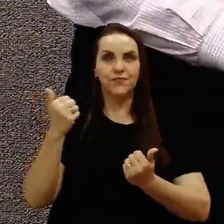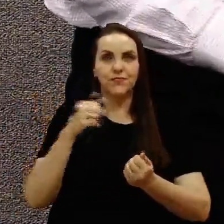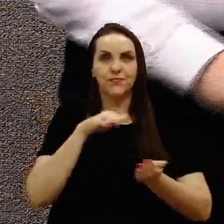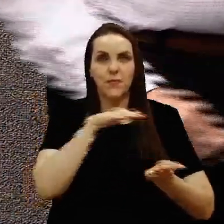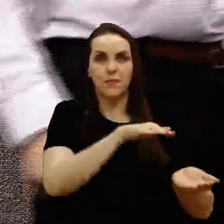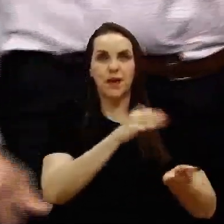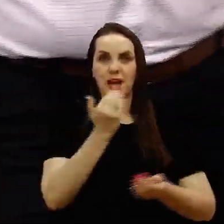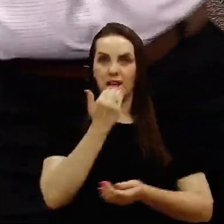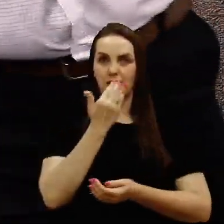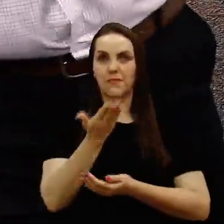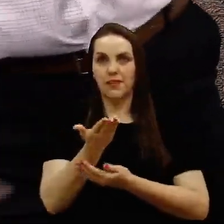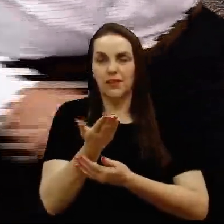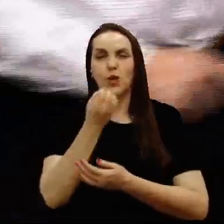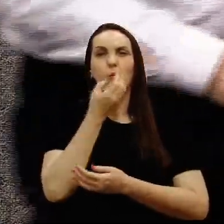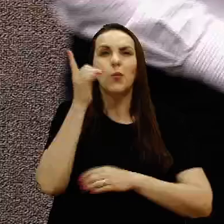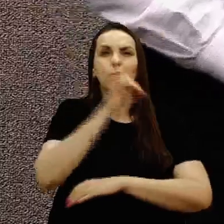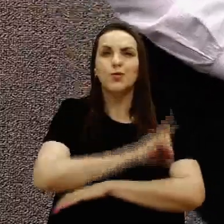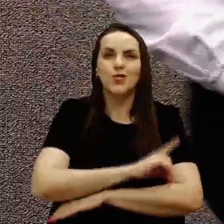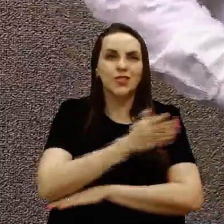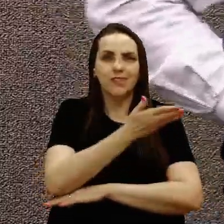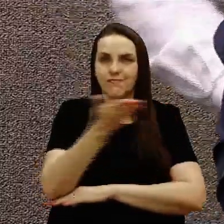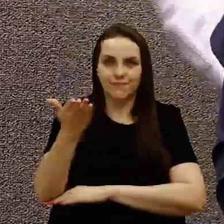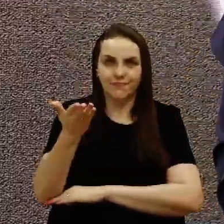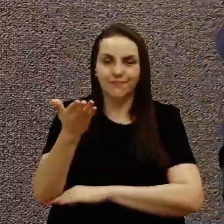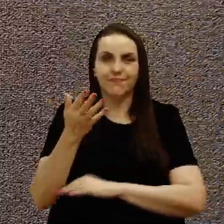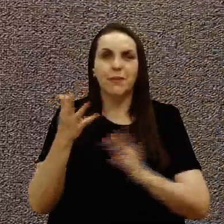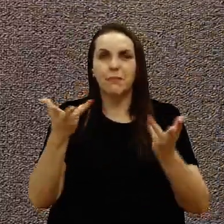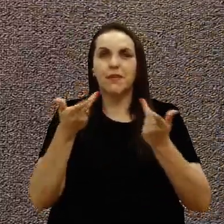Bom dia e que tenhamos uma excelente sessão.